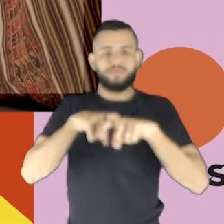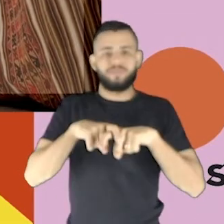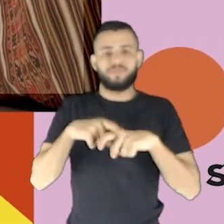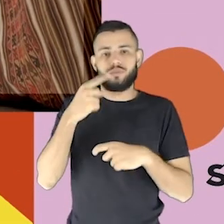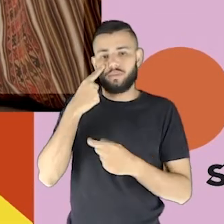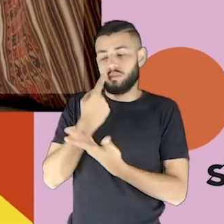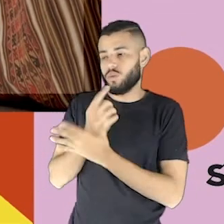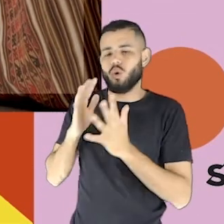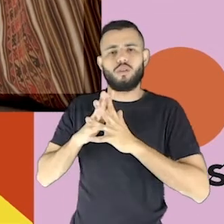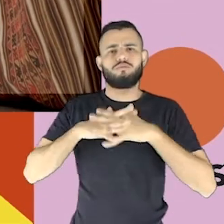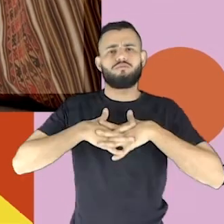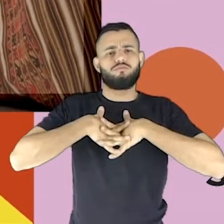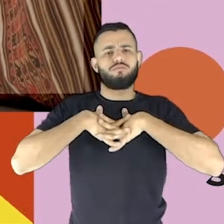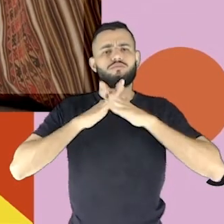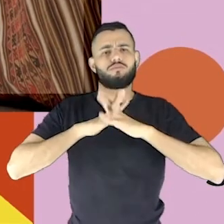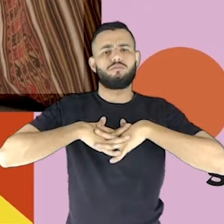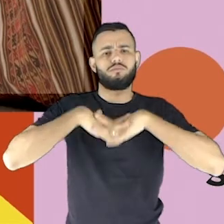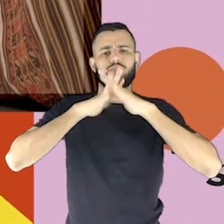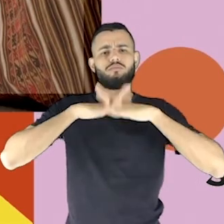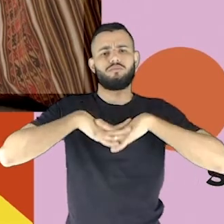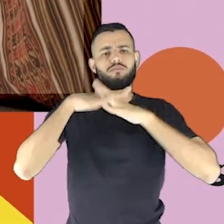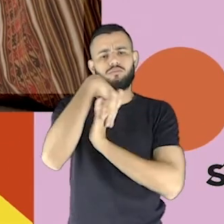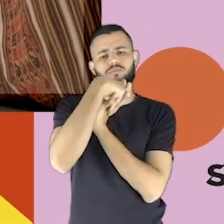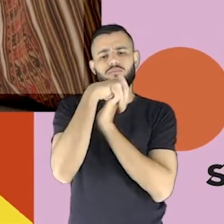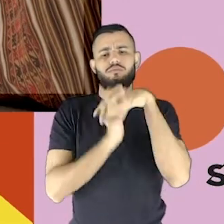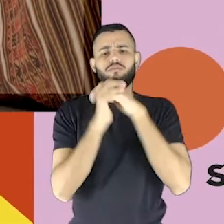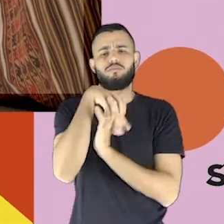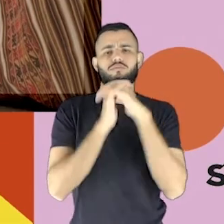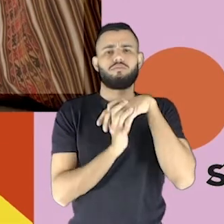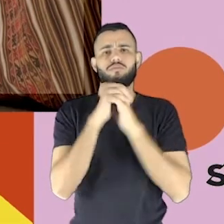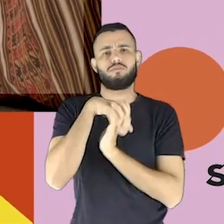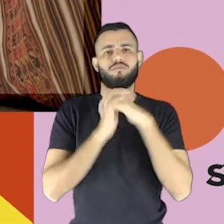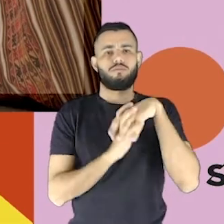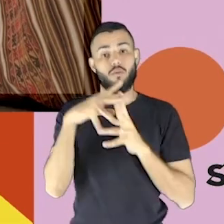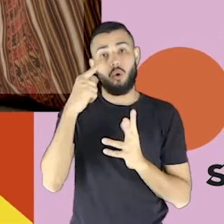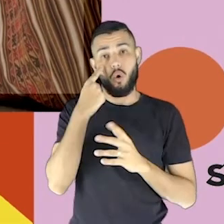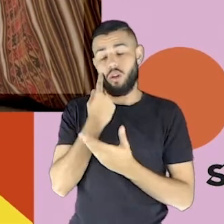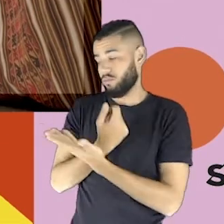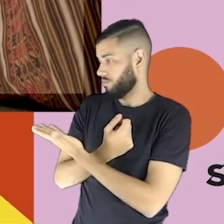os dedos, movimenta. Aquece aqui.